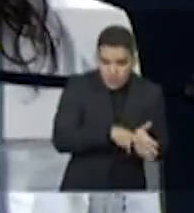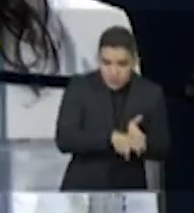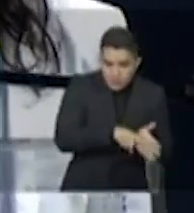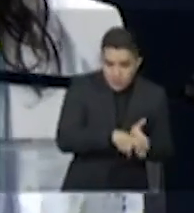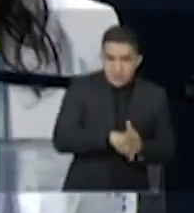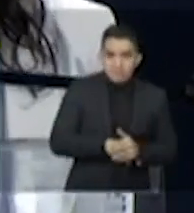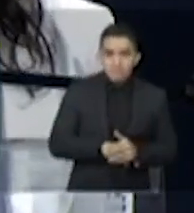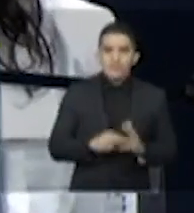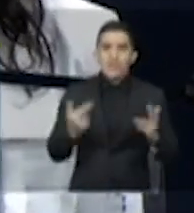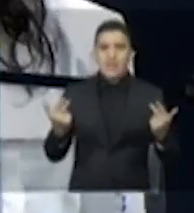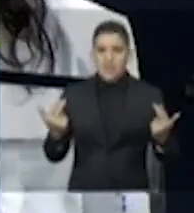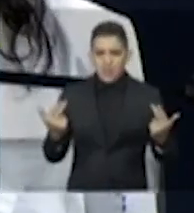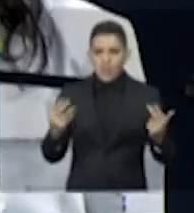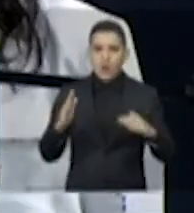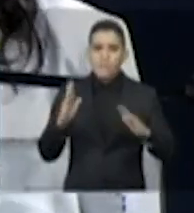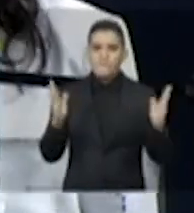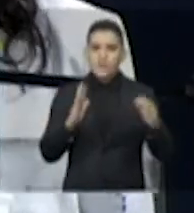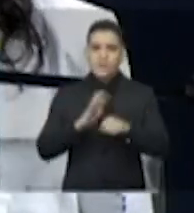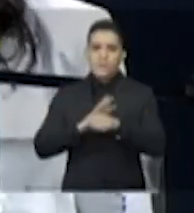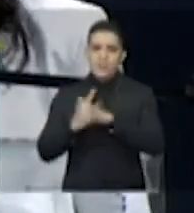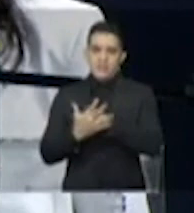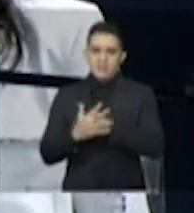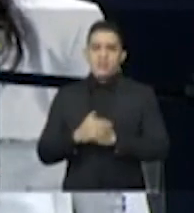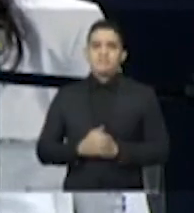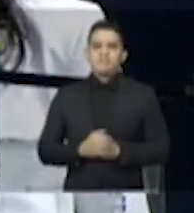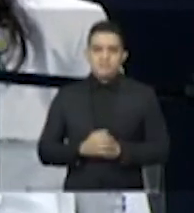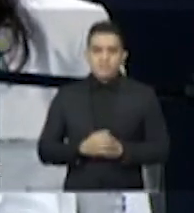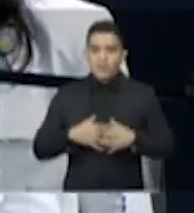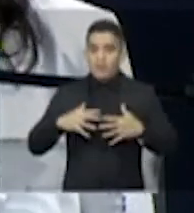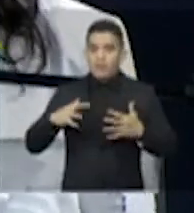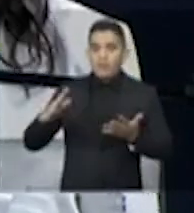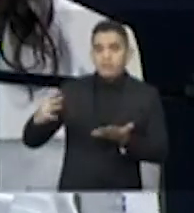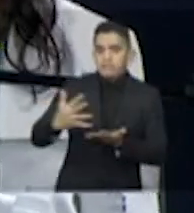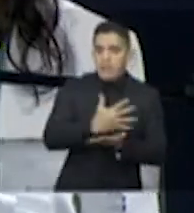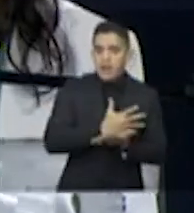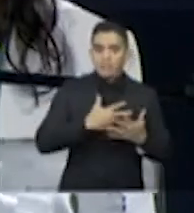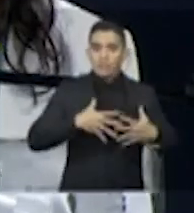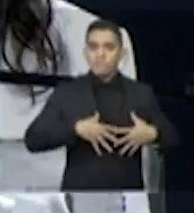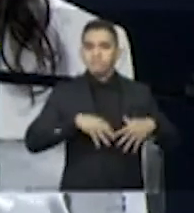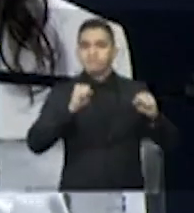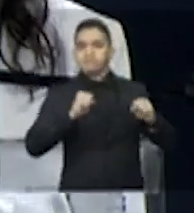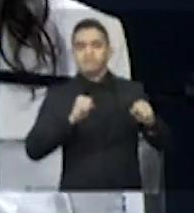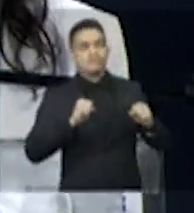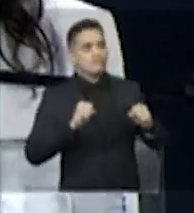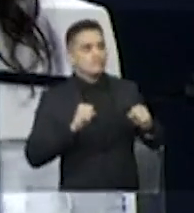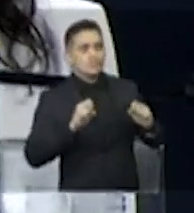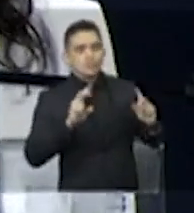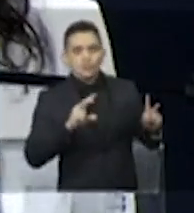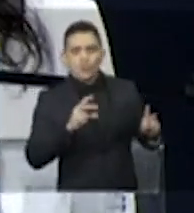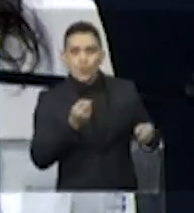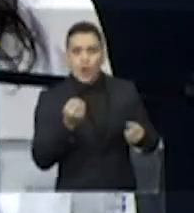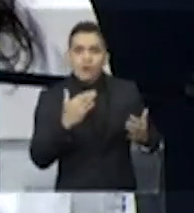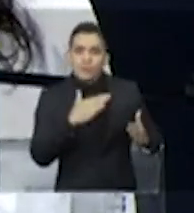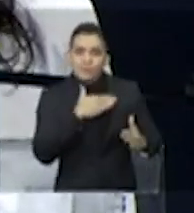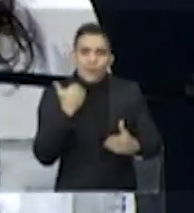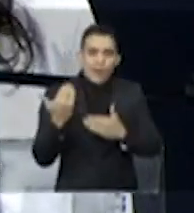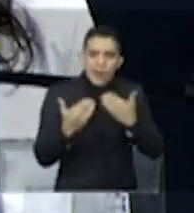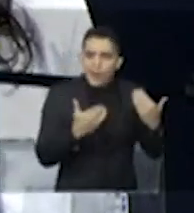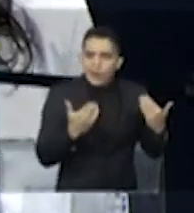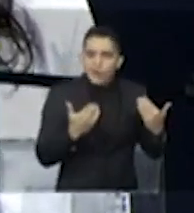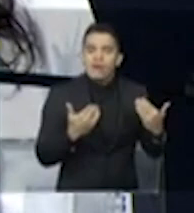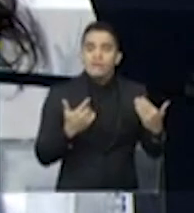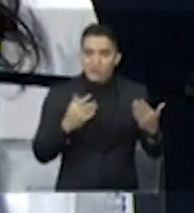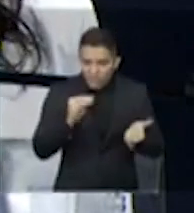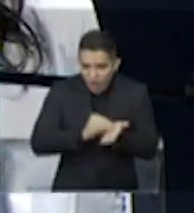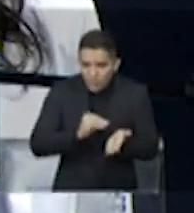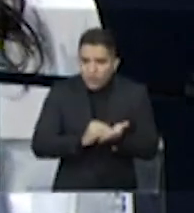maneira semelhante, durante a pandemia, o apagão de dados se tornou novamente evidente. Em relação aos óbitos de Covid, houve negligência do poder público em